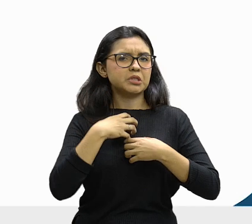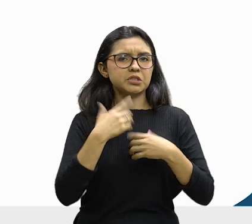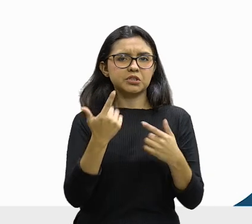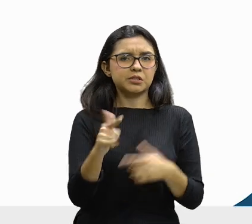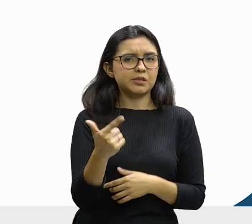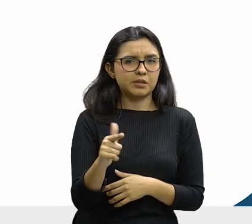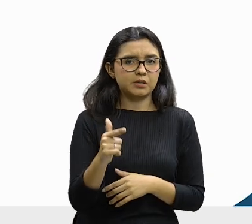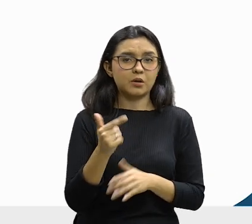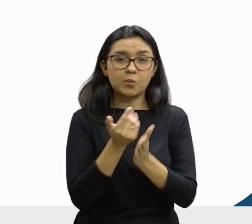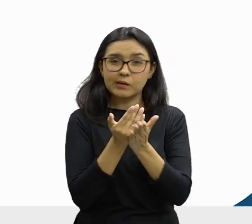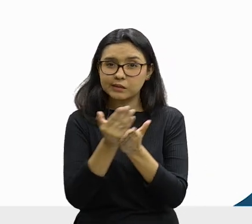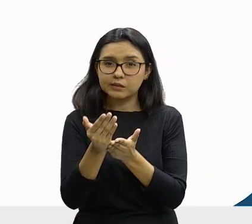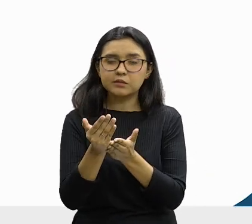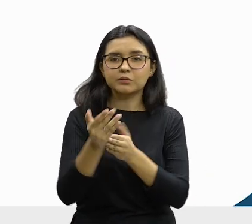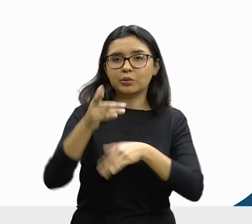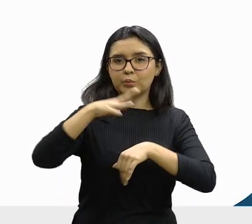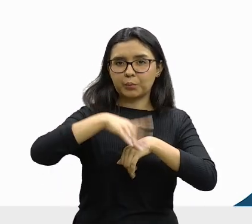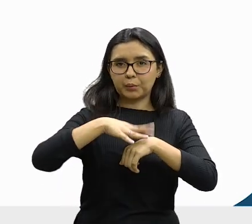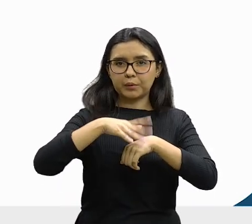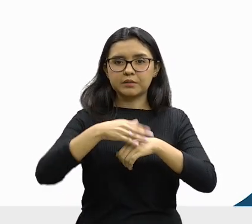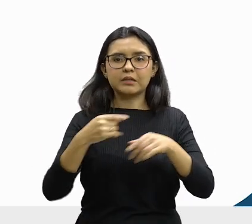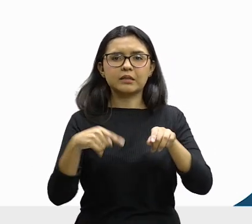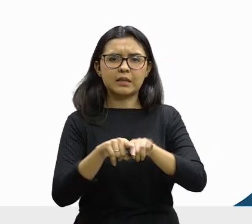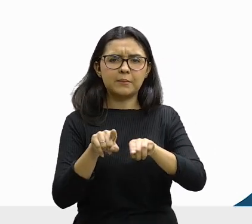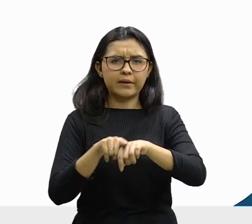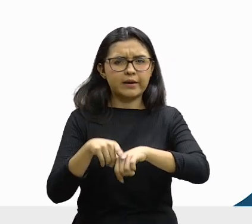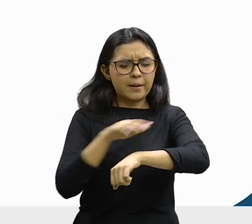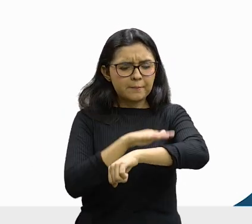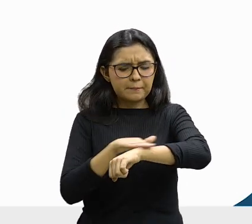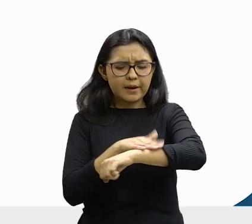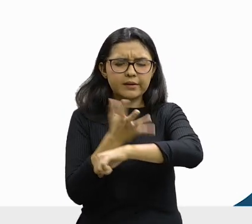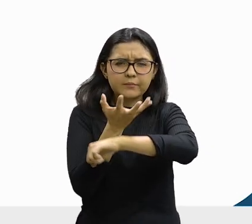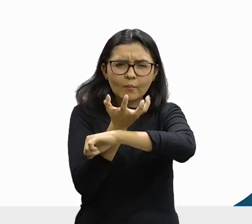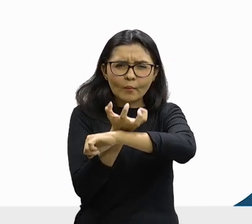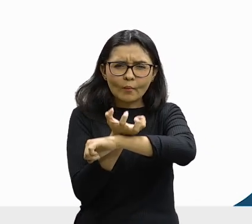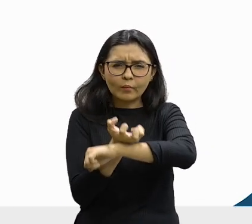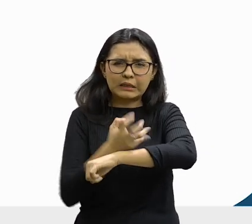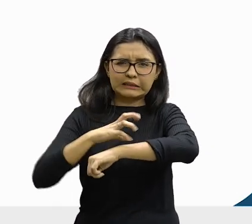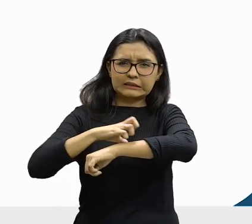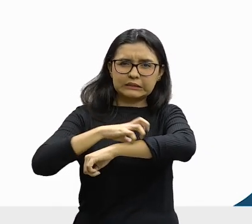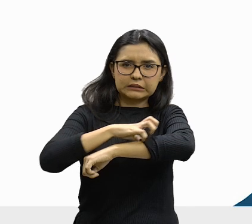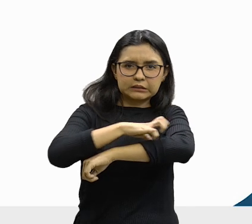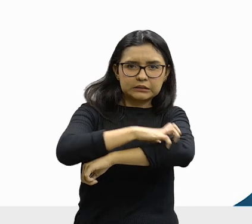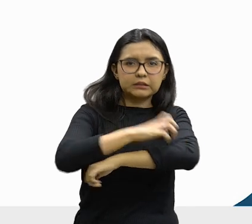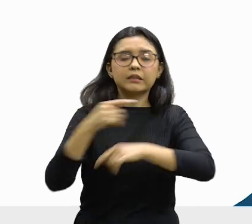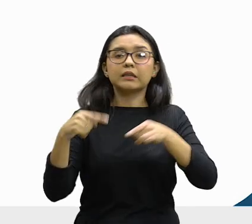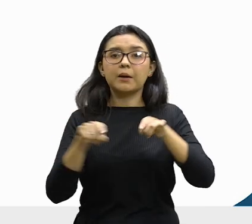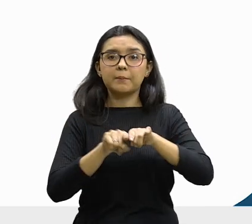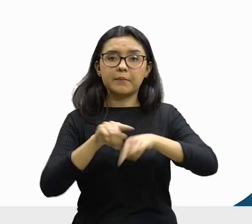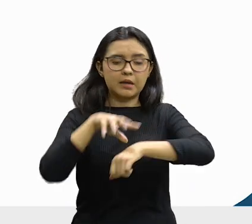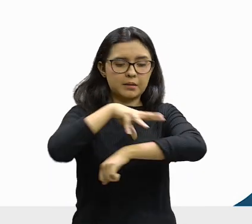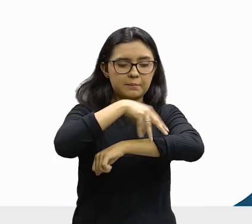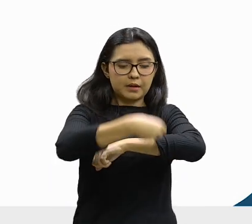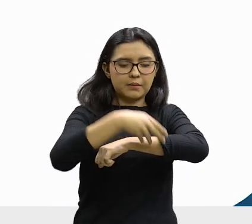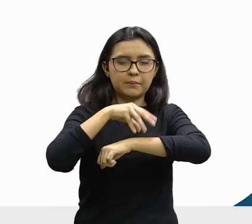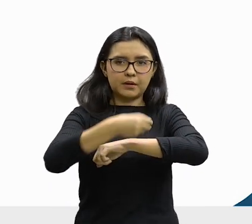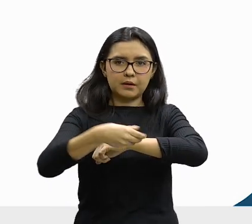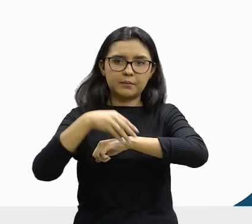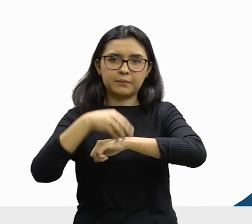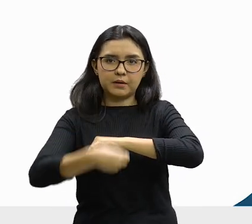sintomas iniciais, tá? Além de pele ressecada, sensação de formigamento, a queda dos pelos, nódulos, que